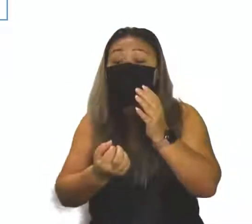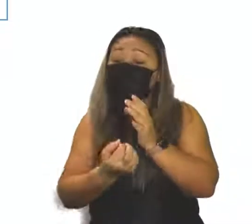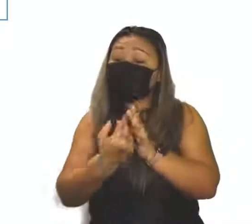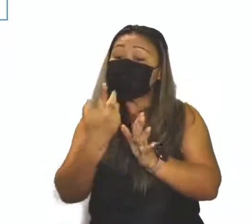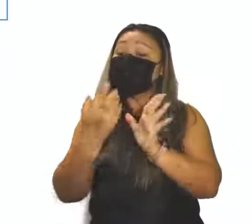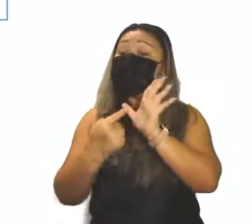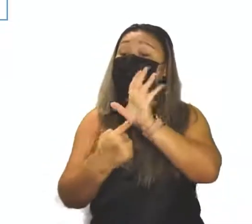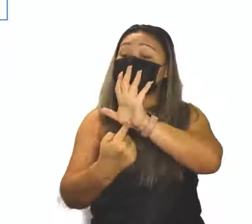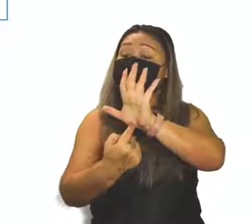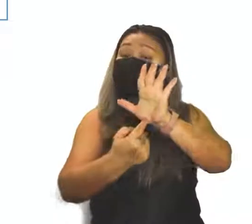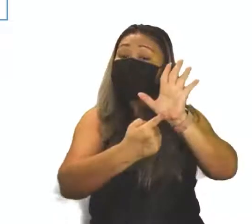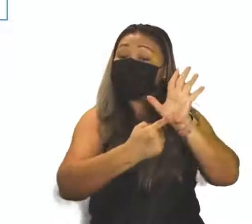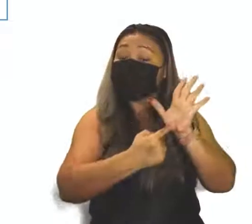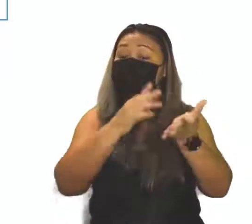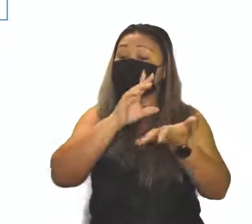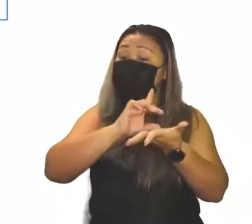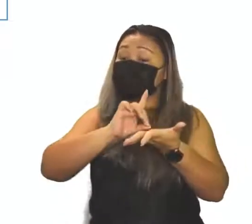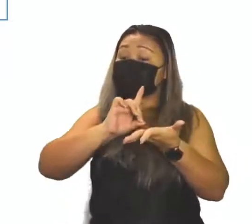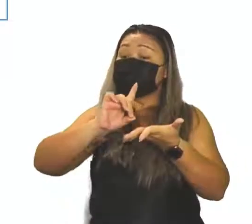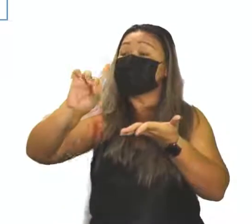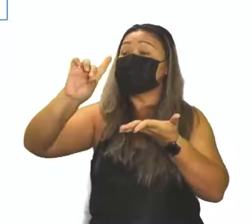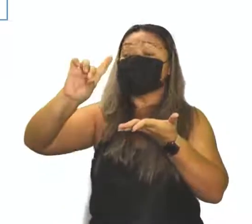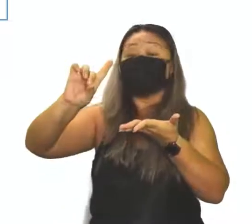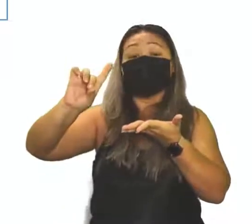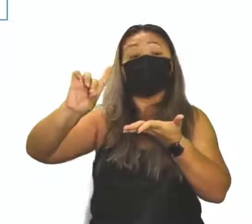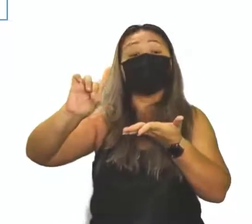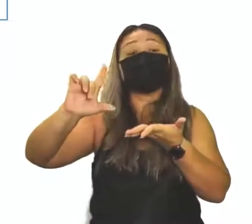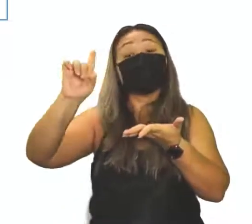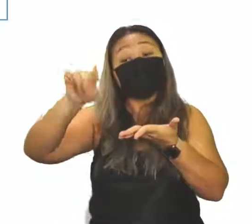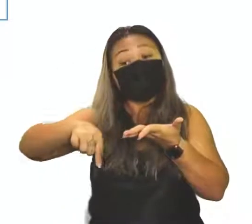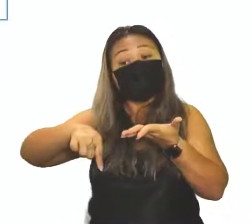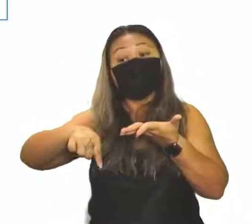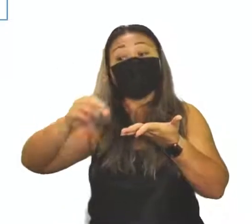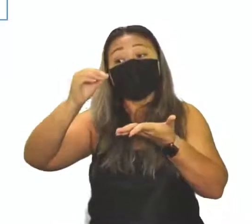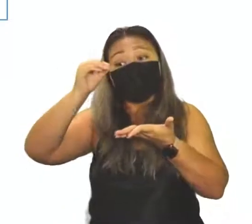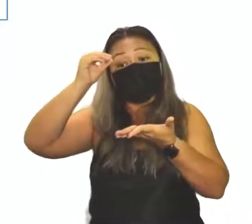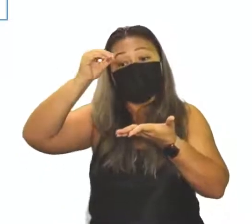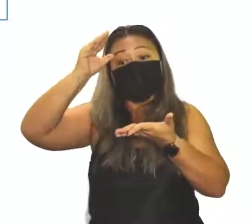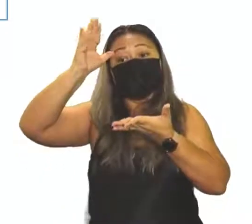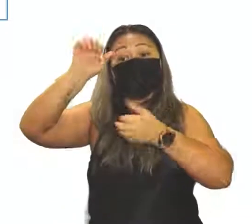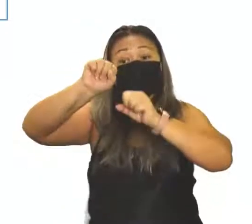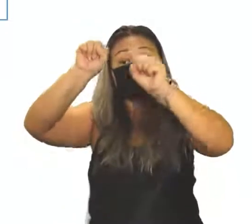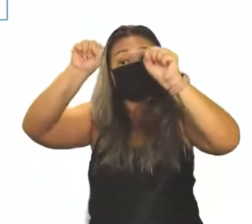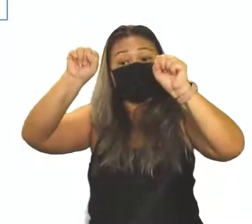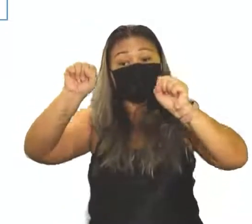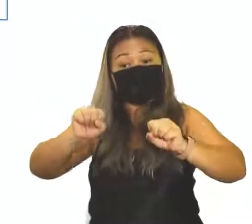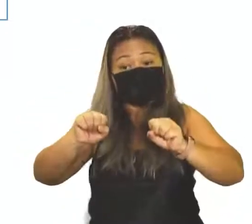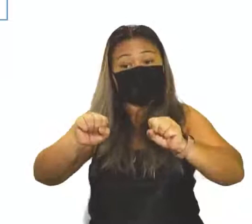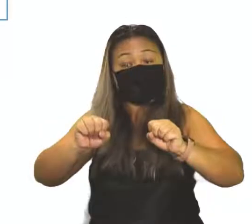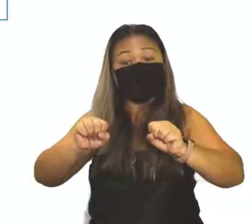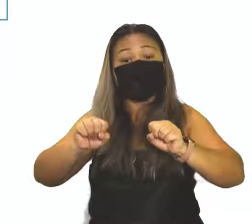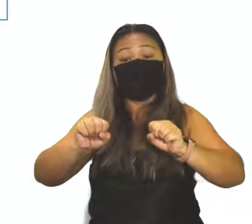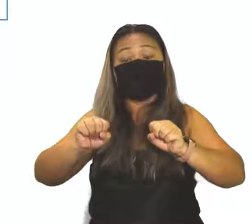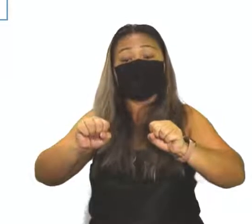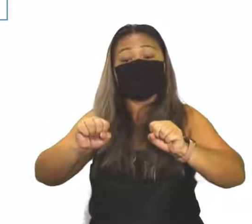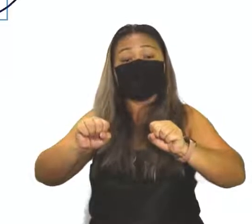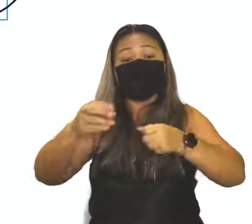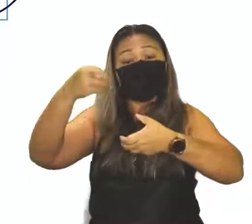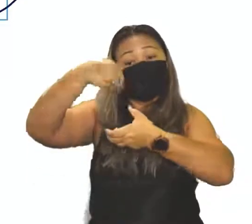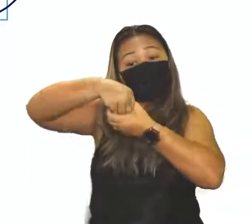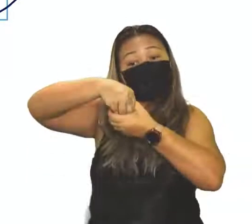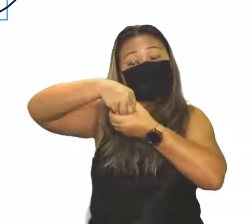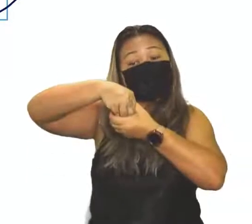É considerado um conhecimento sistemático. Viu? Já surgiu outro conhecimento dentro desse.